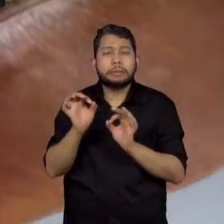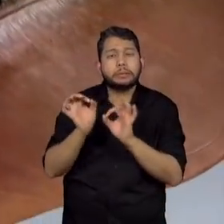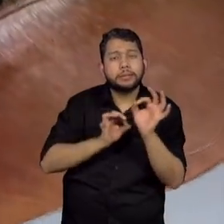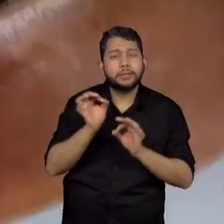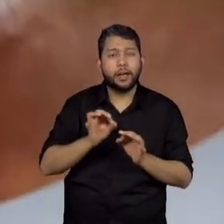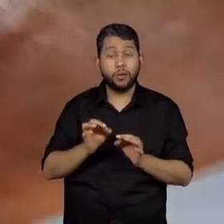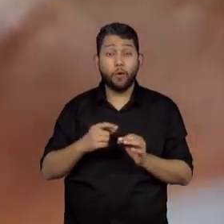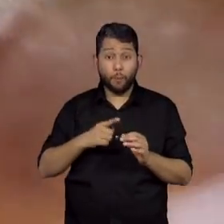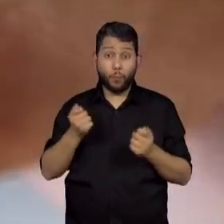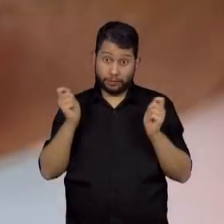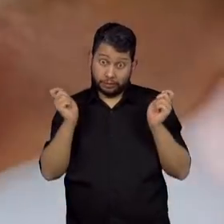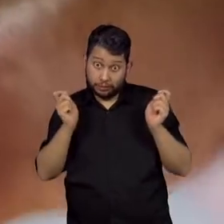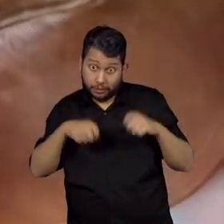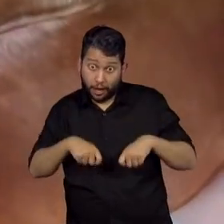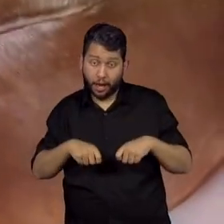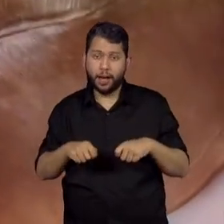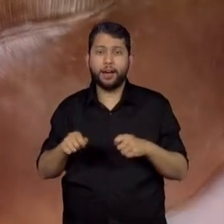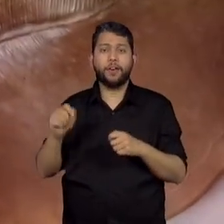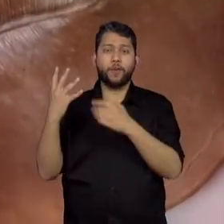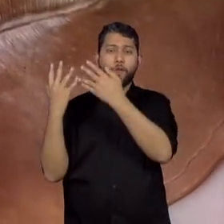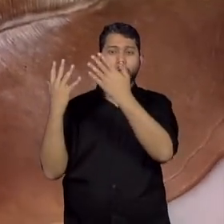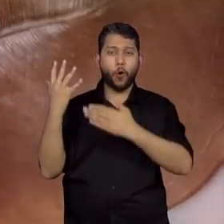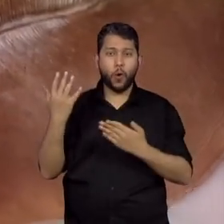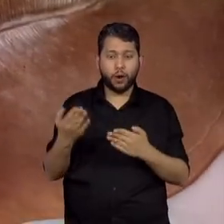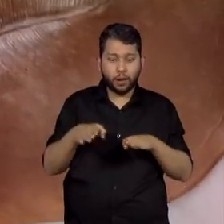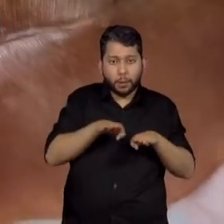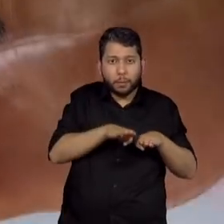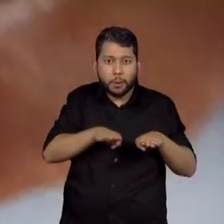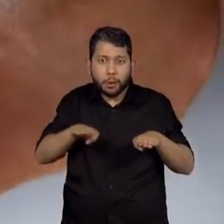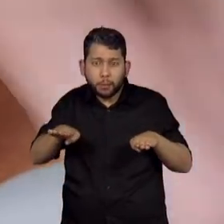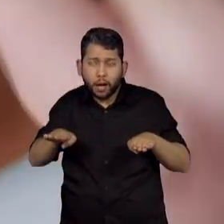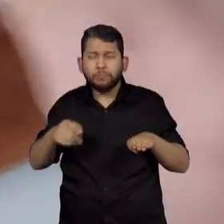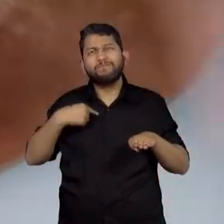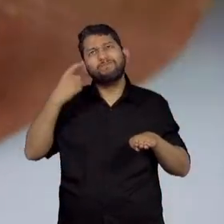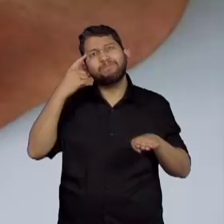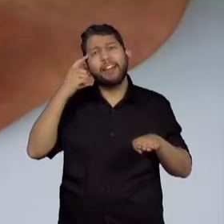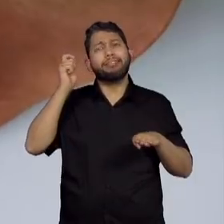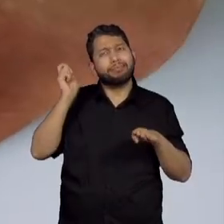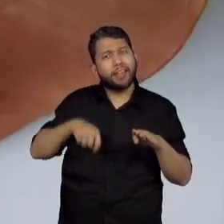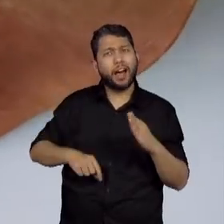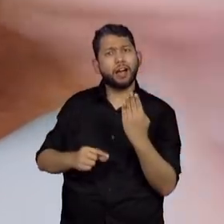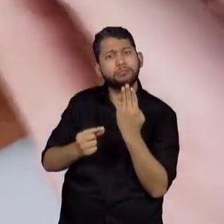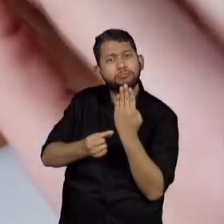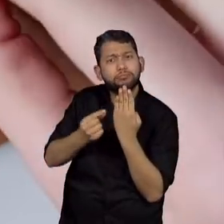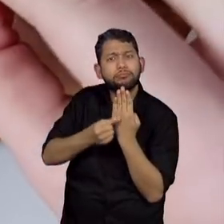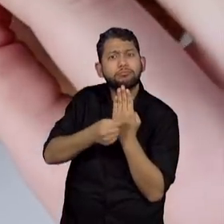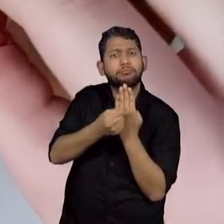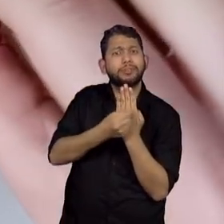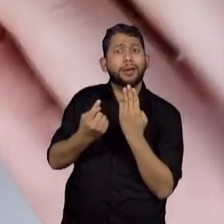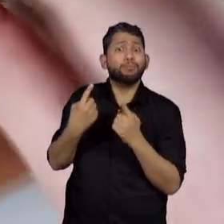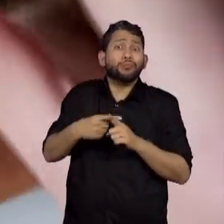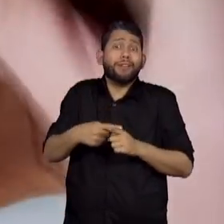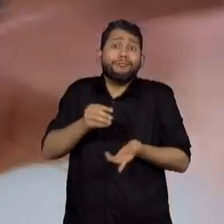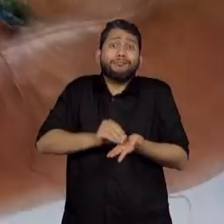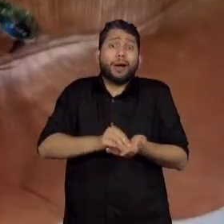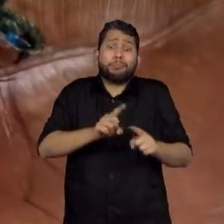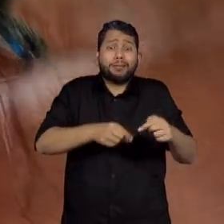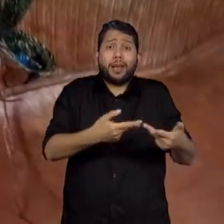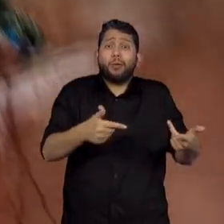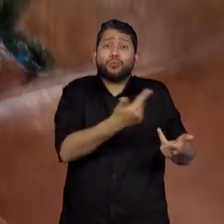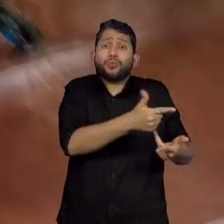a outra. Então, assim, foi meio que uma falta assim, de material ali na hora. E daí por isso